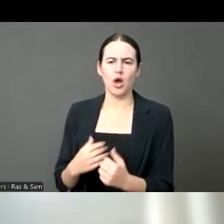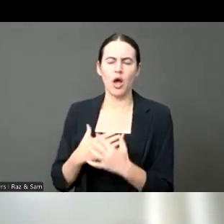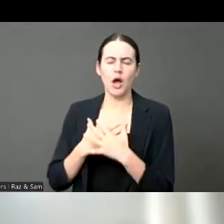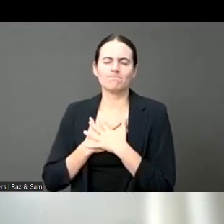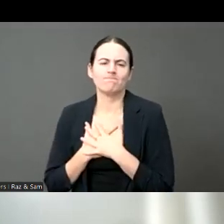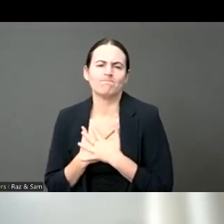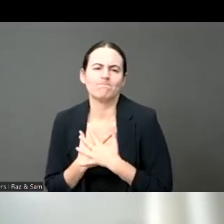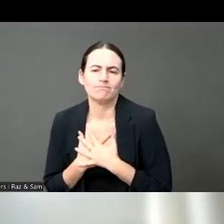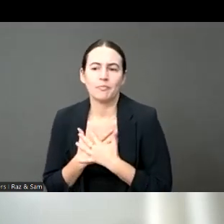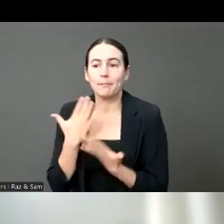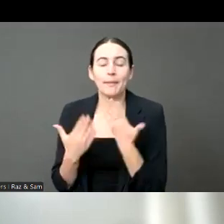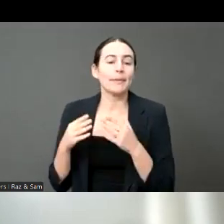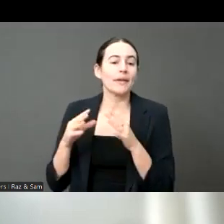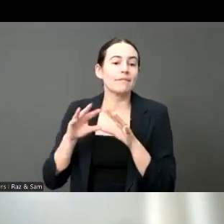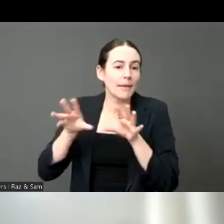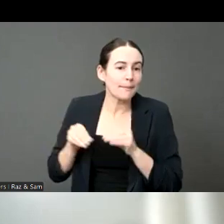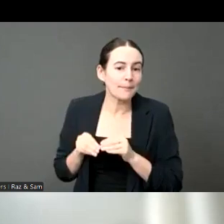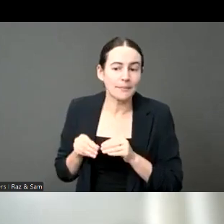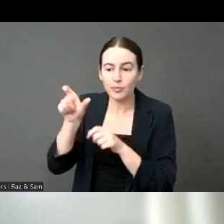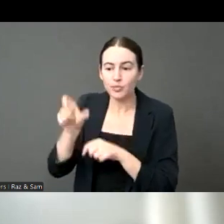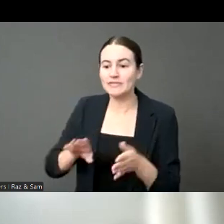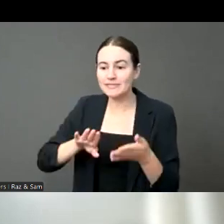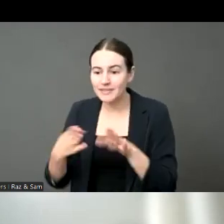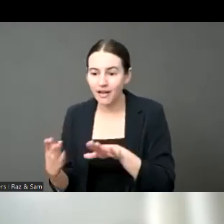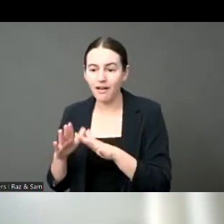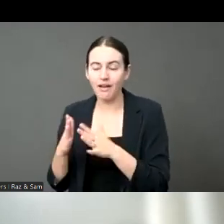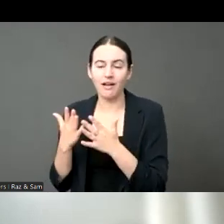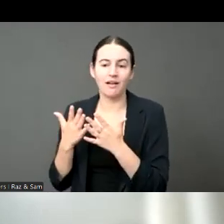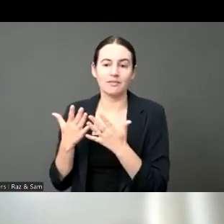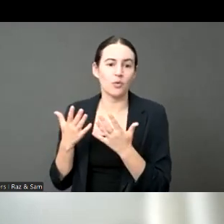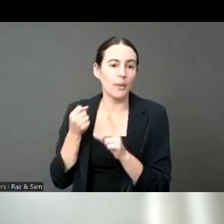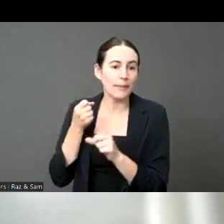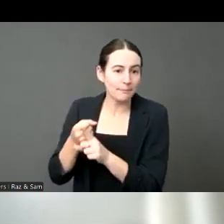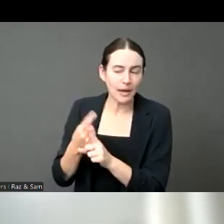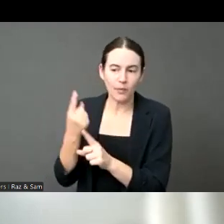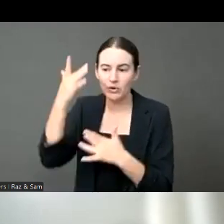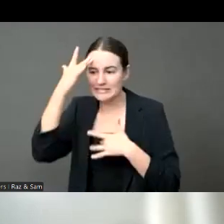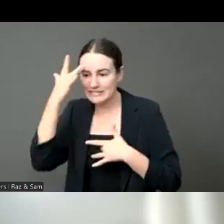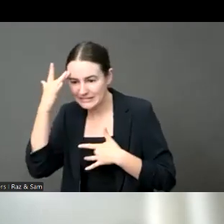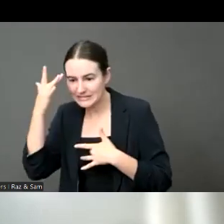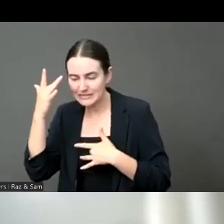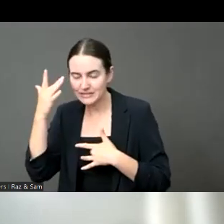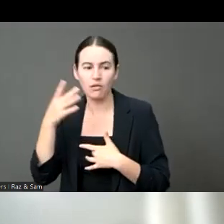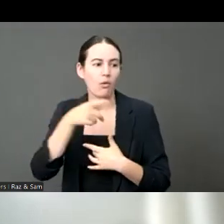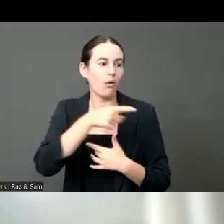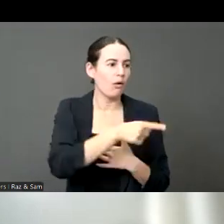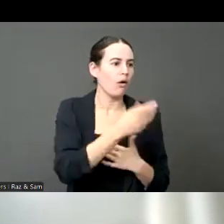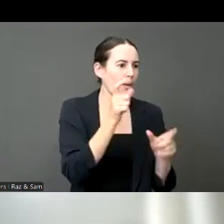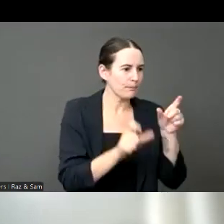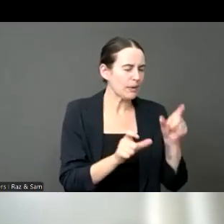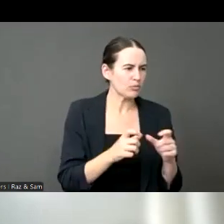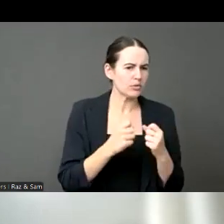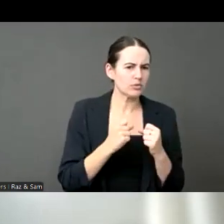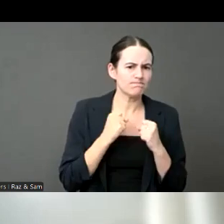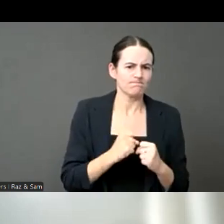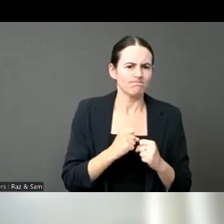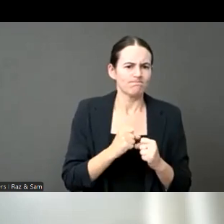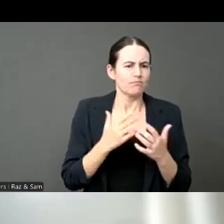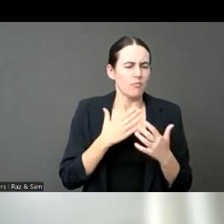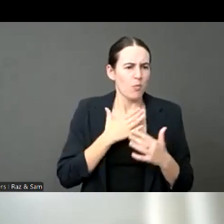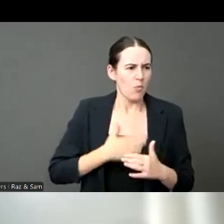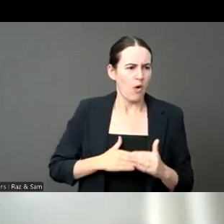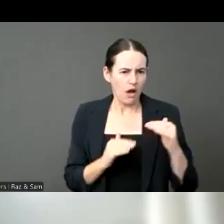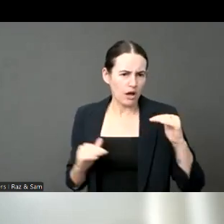se importar mais com uma doença do que outra, há outras pessoas que vão ser mais afetadas ou envolver-se mais com